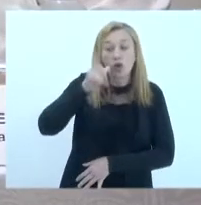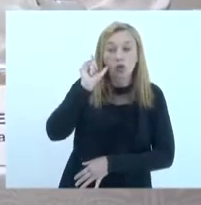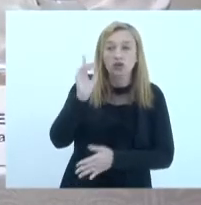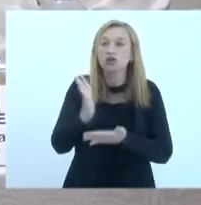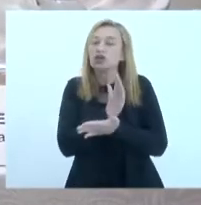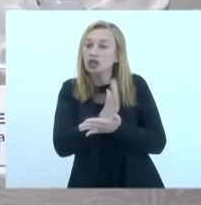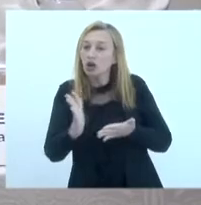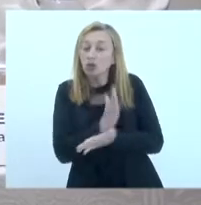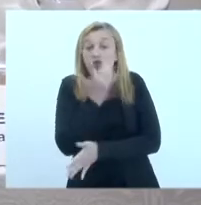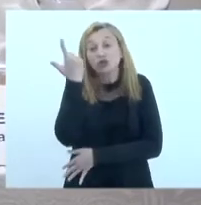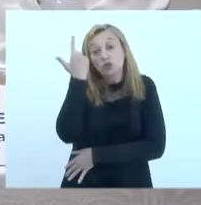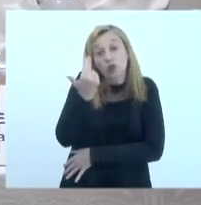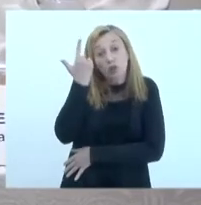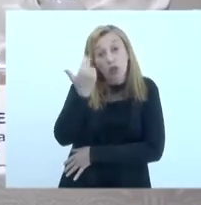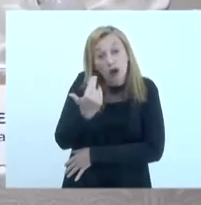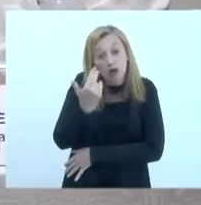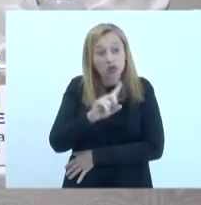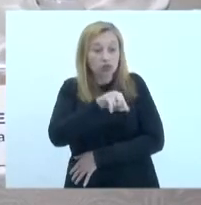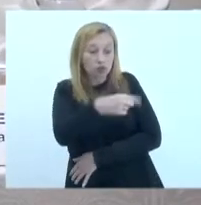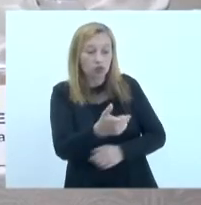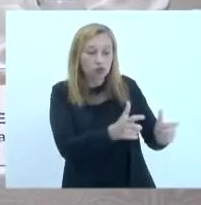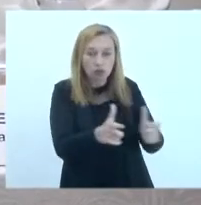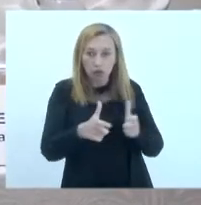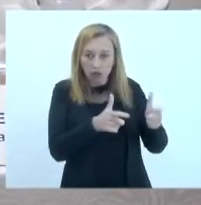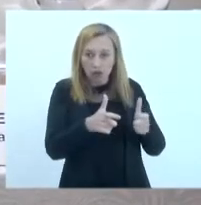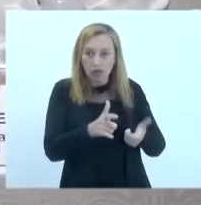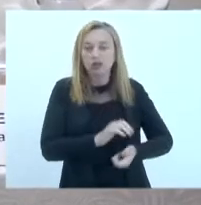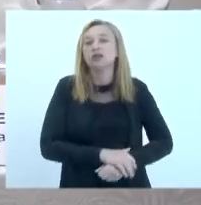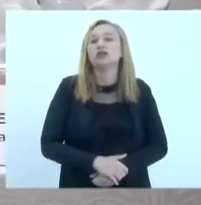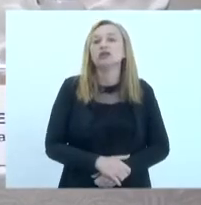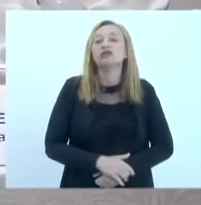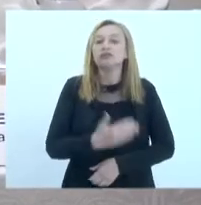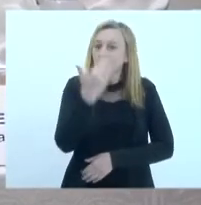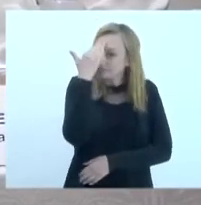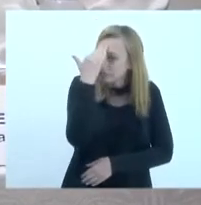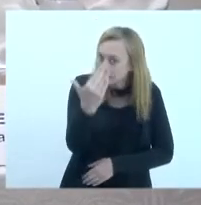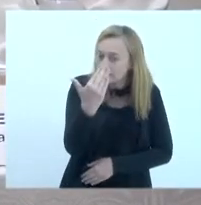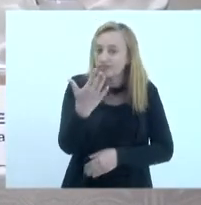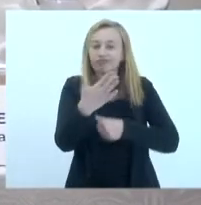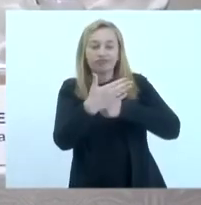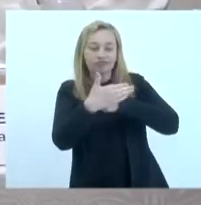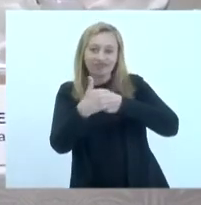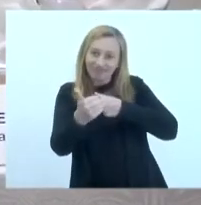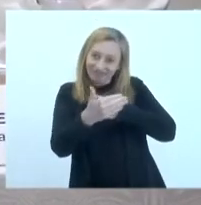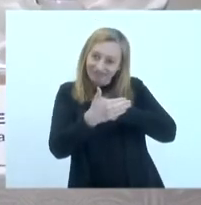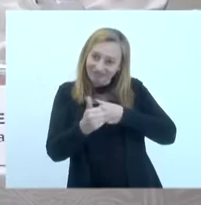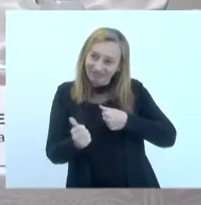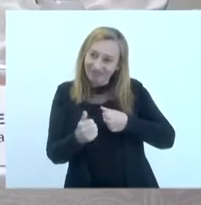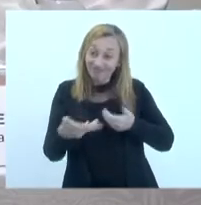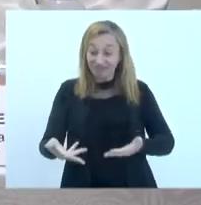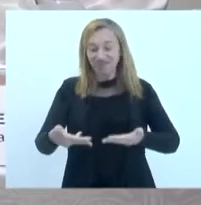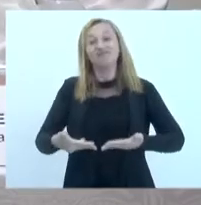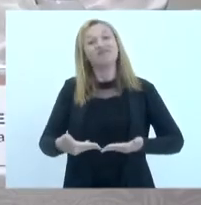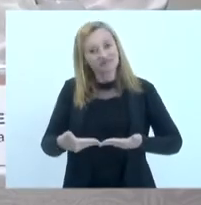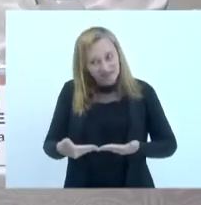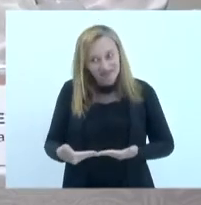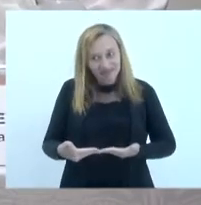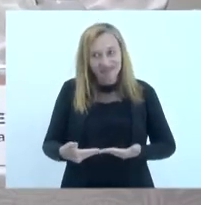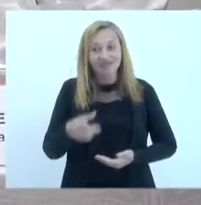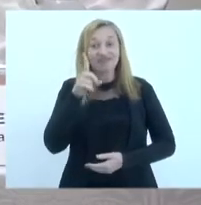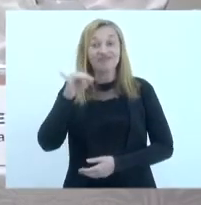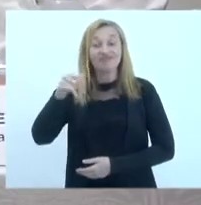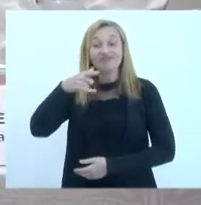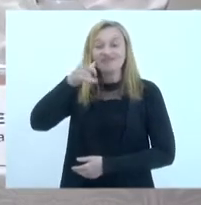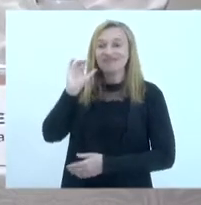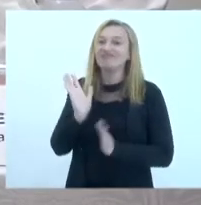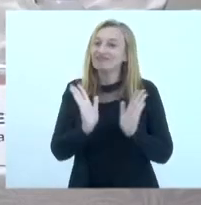são comuns a outras regiões. Dizer meu muito obrigado pelo carinho, pela recepção do dia de ontem e